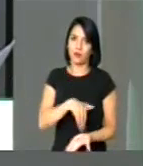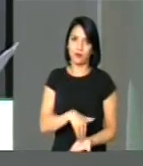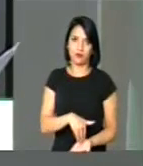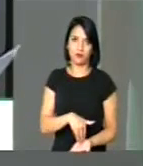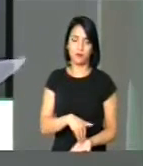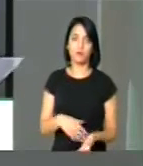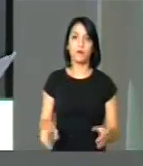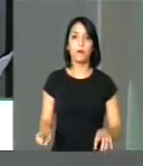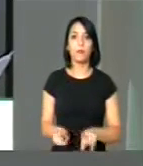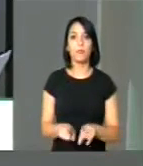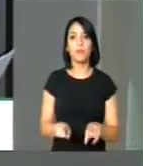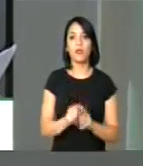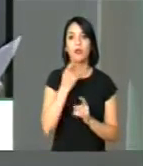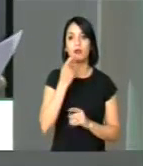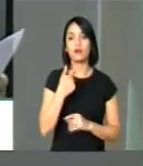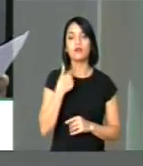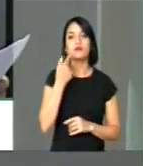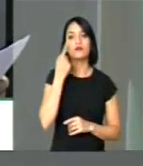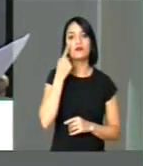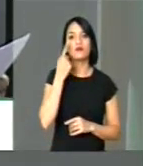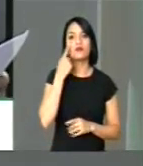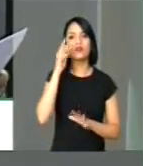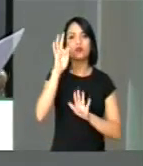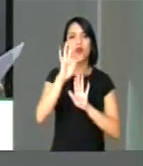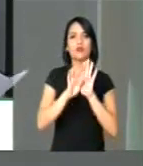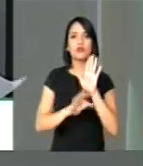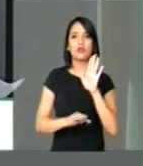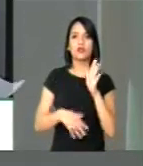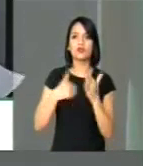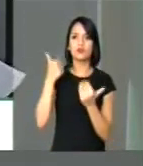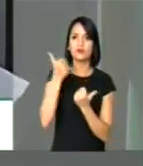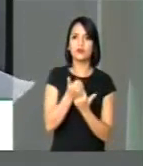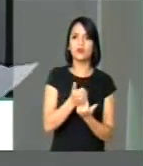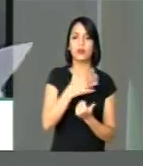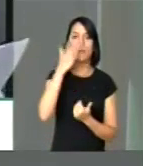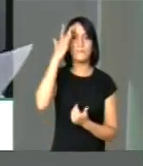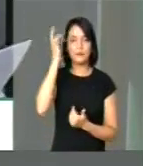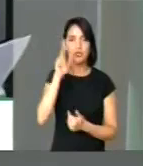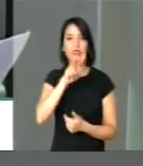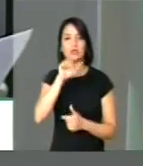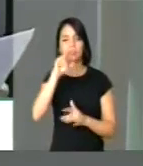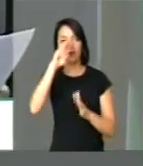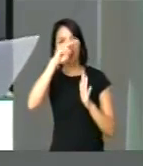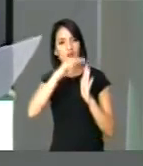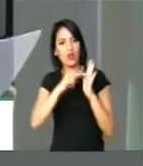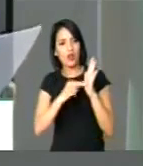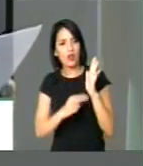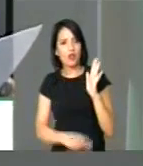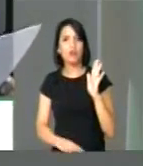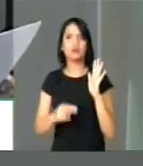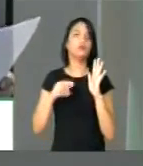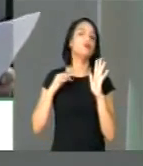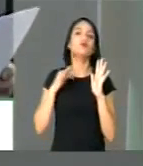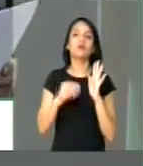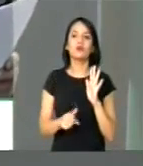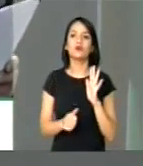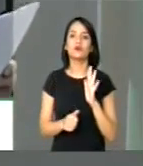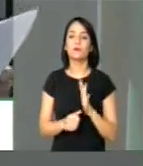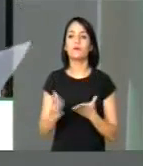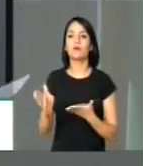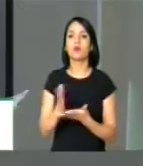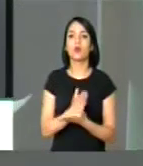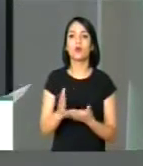que vejo esse substitutivo que será lido amanhã com todas as suas letras,